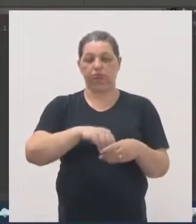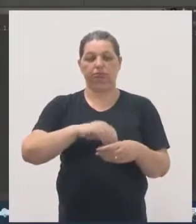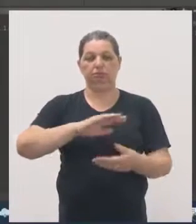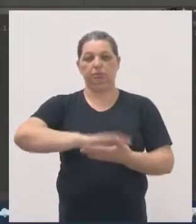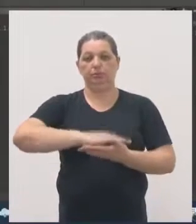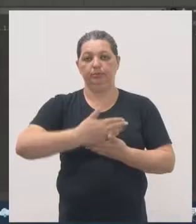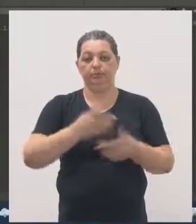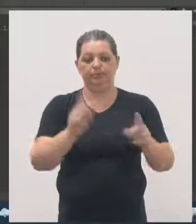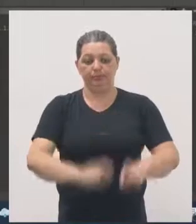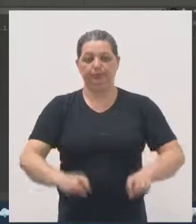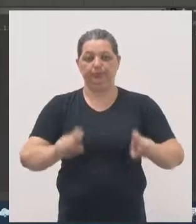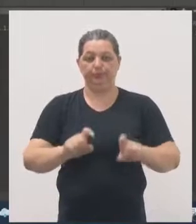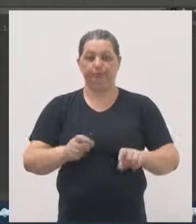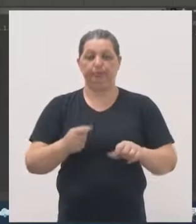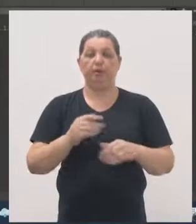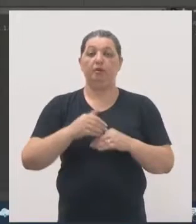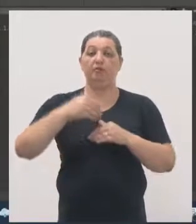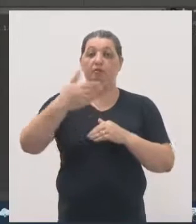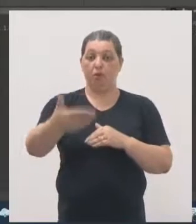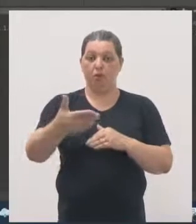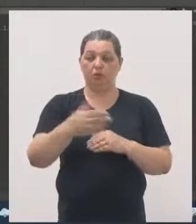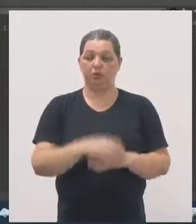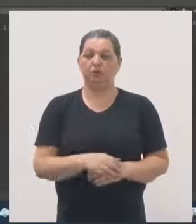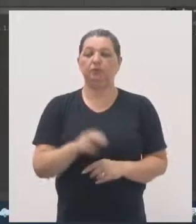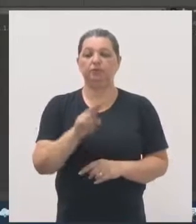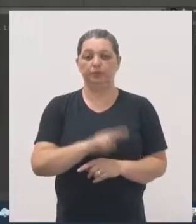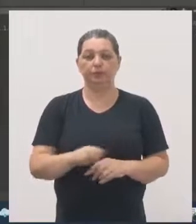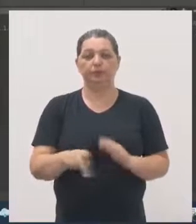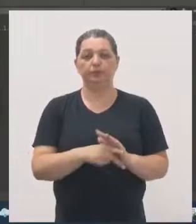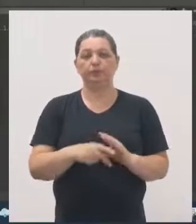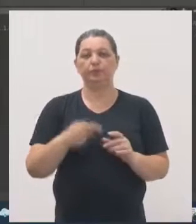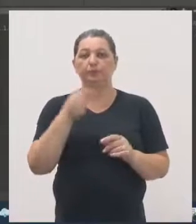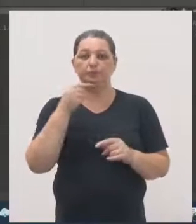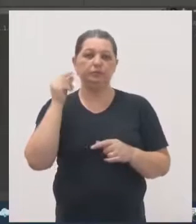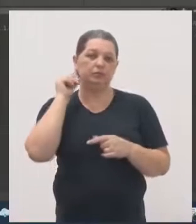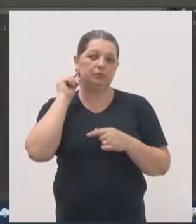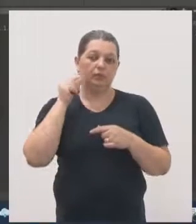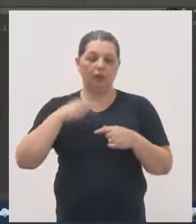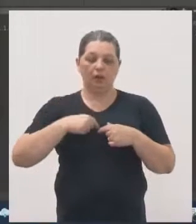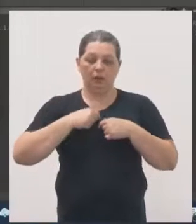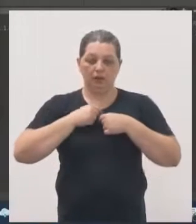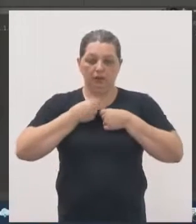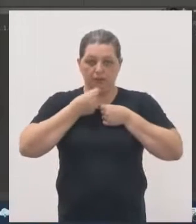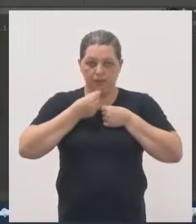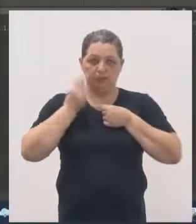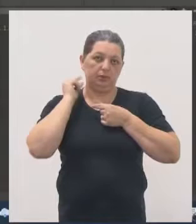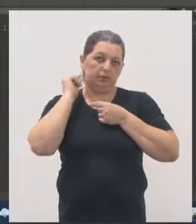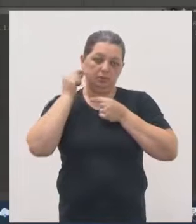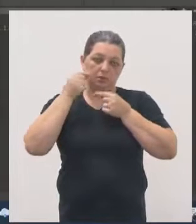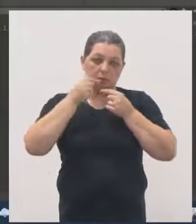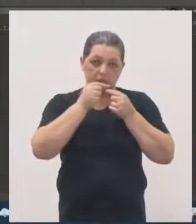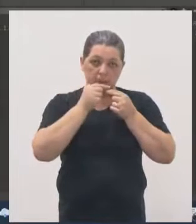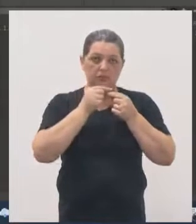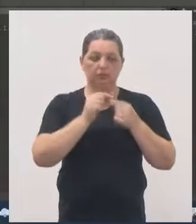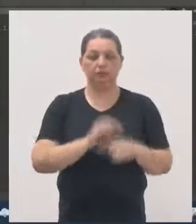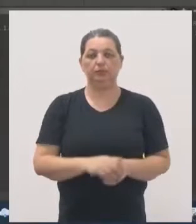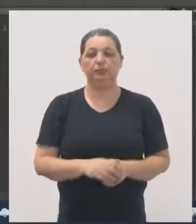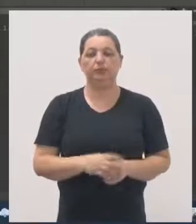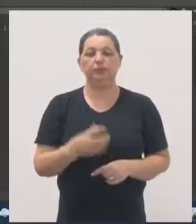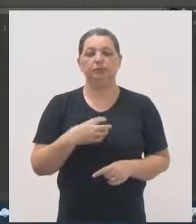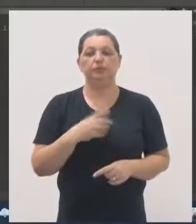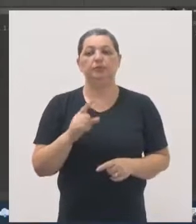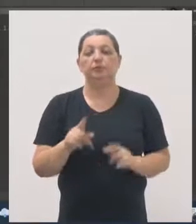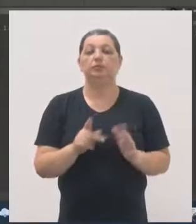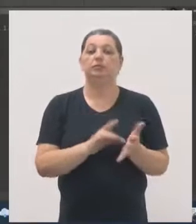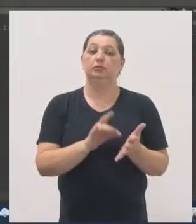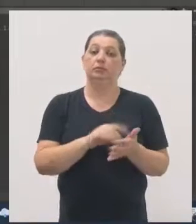você tiver uma placa exterior para usar aqueles microfones de lapela, microfone condensador, que na verdade, pessoal, isso é